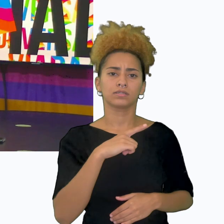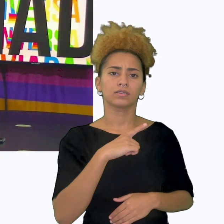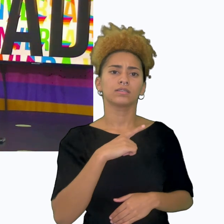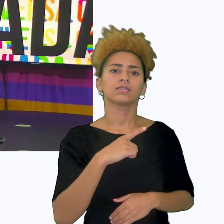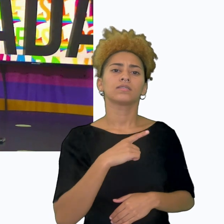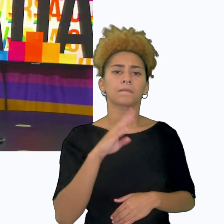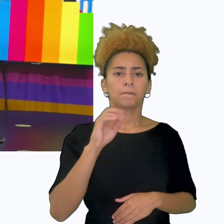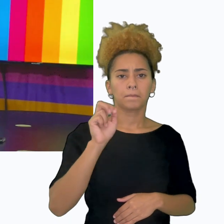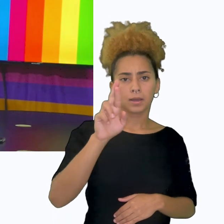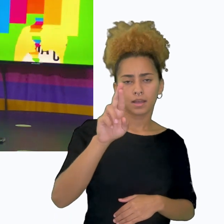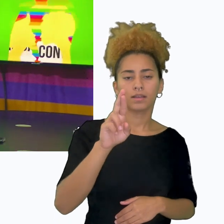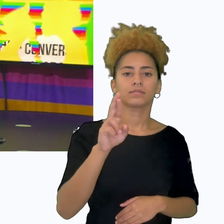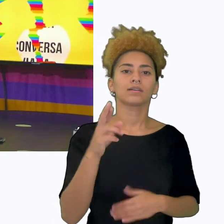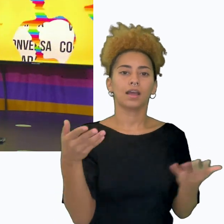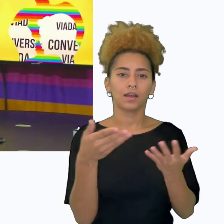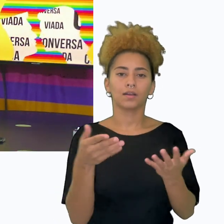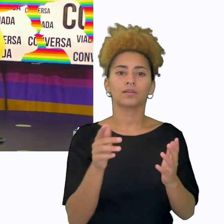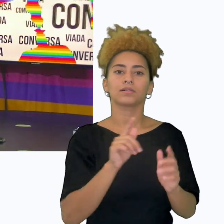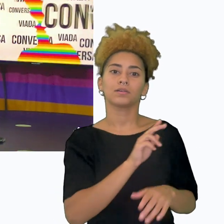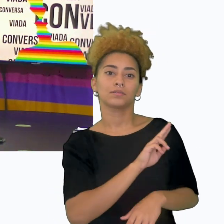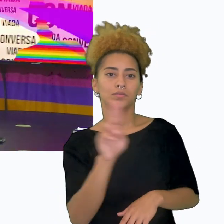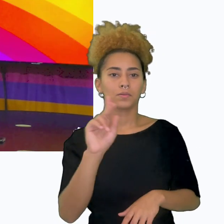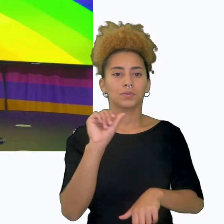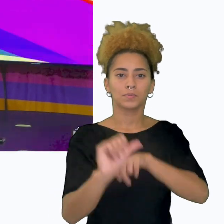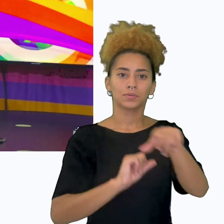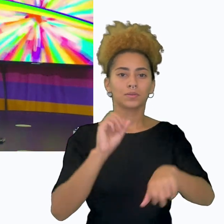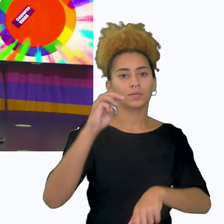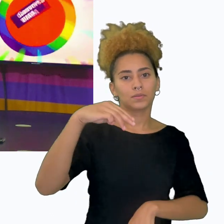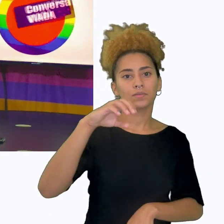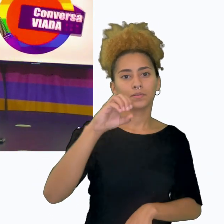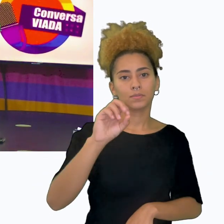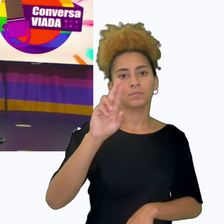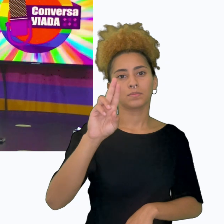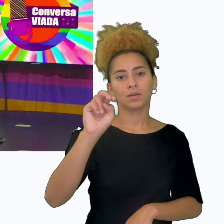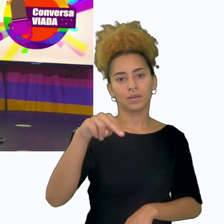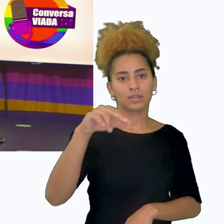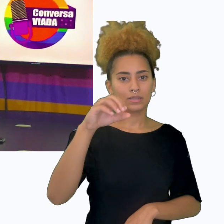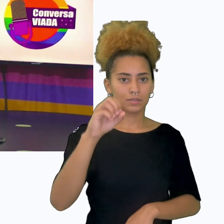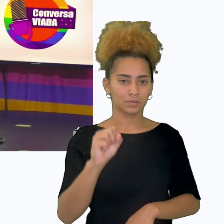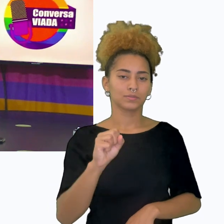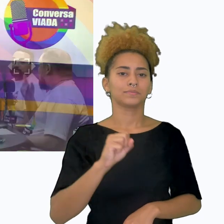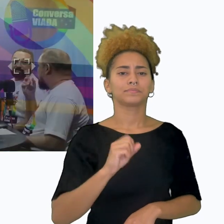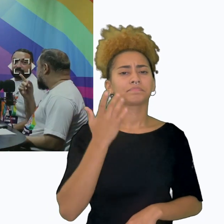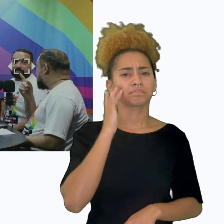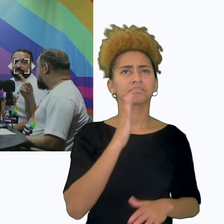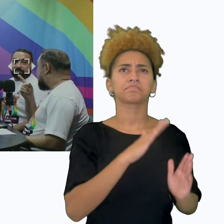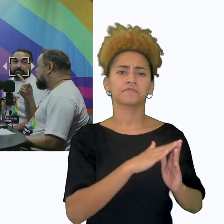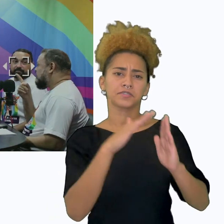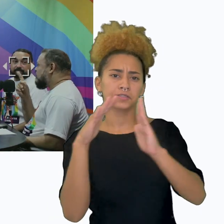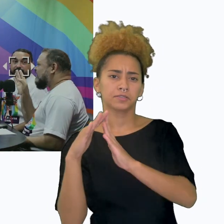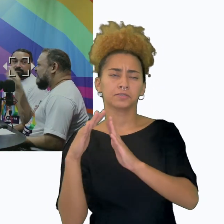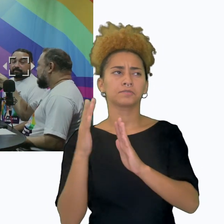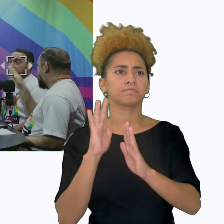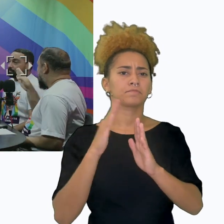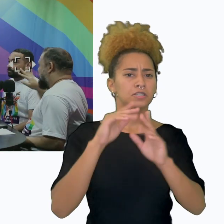hoje é o Morenos Bar. onde era os Morenos Bares, o Disney Lanche, né? Agora é Morenos agora. Era lá em frente. Que Helena falou que é tipo vizinho